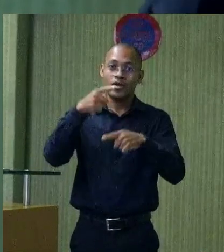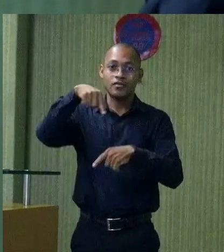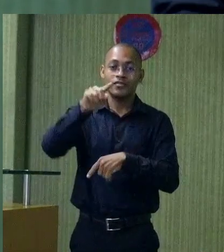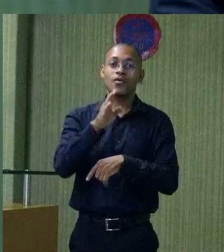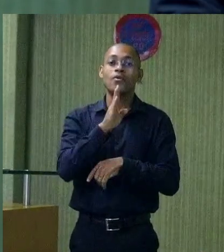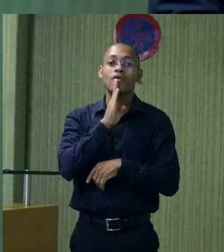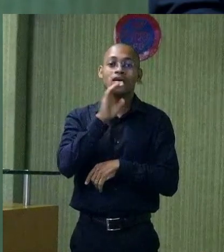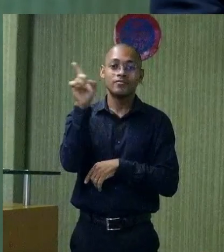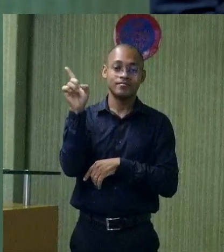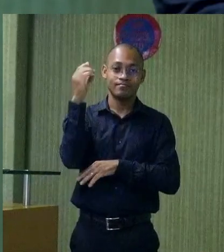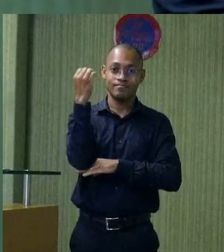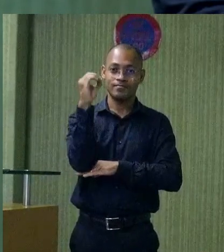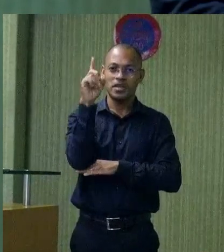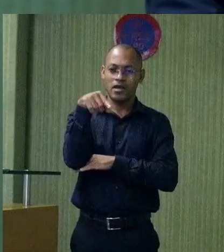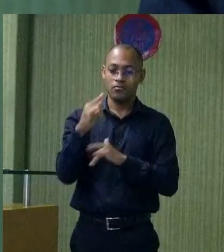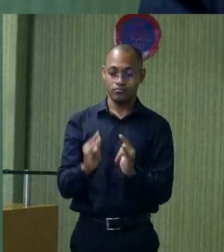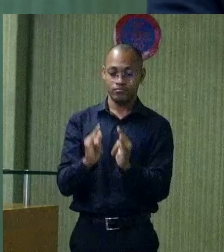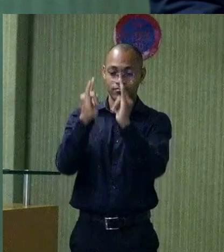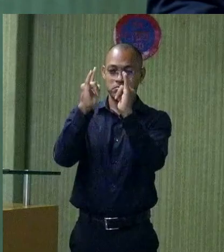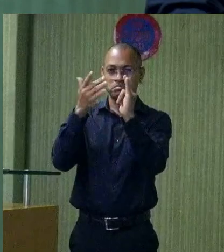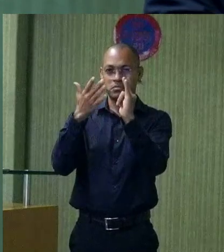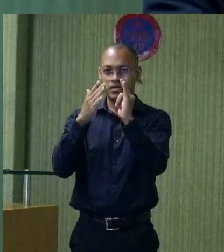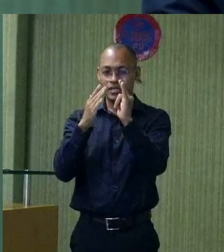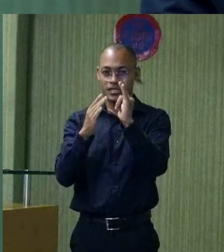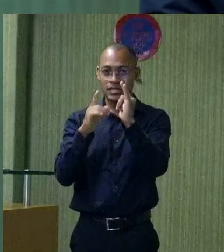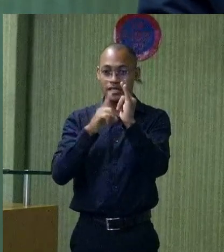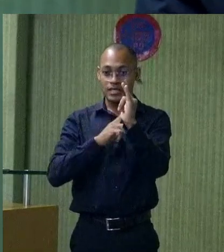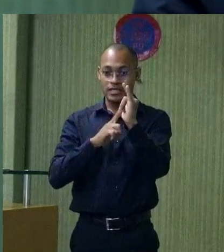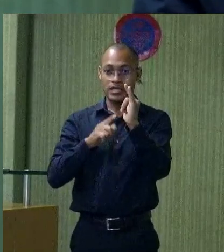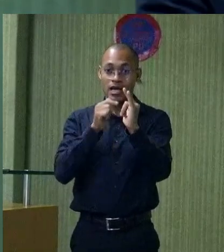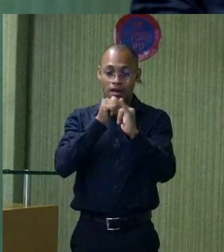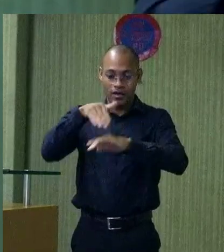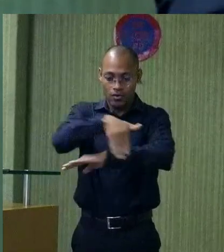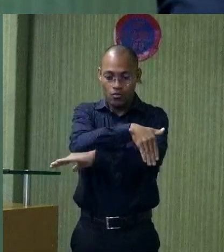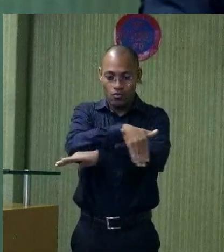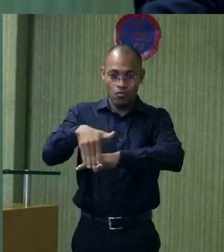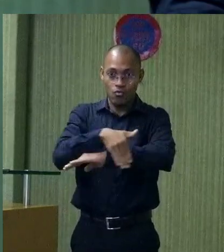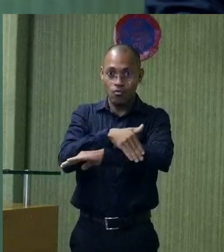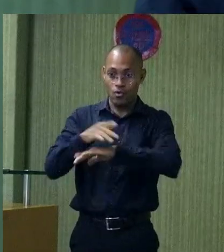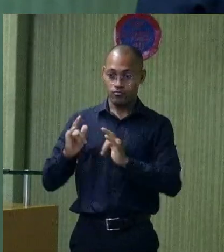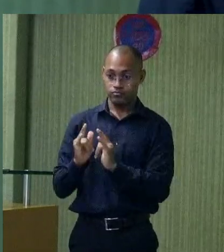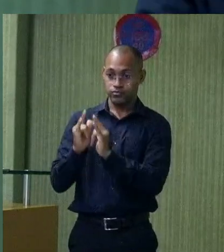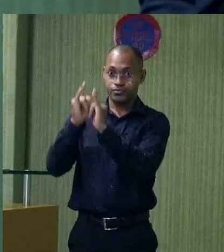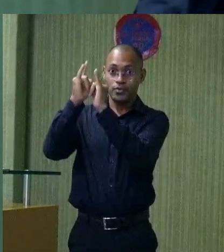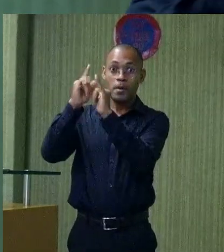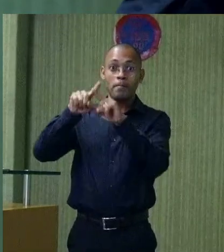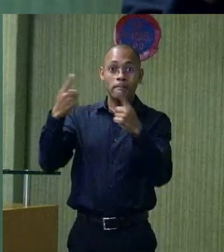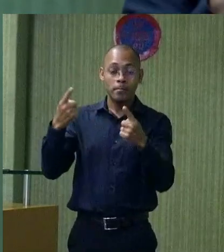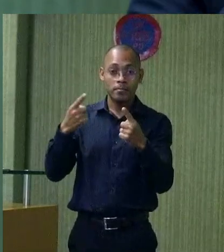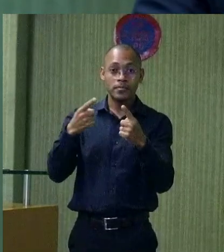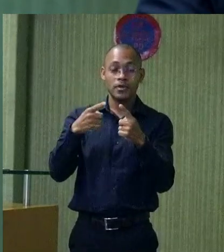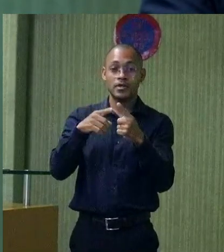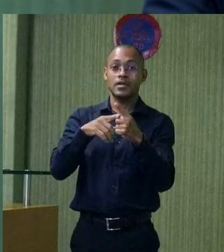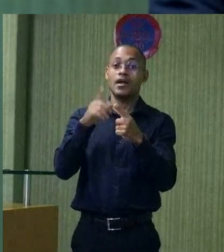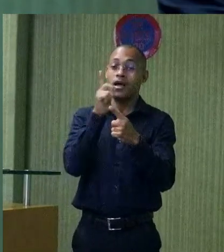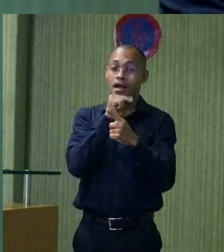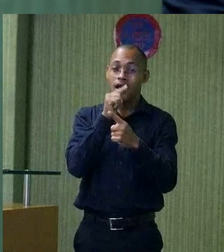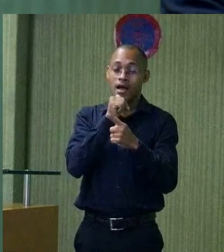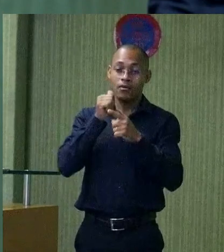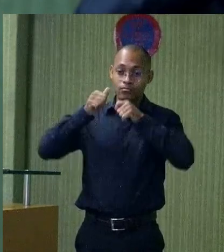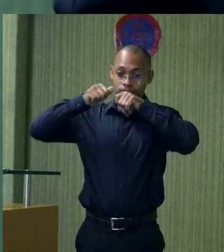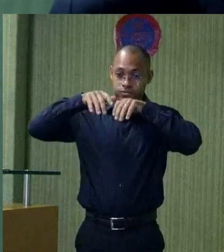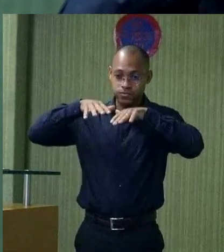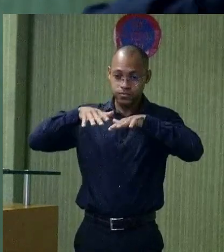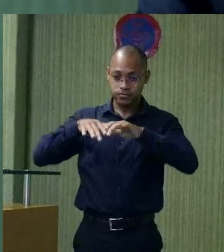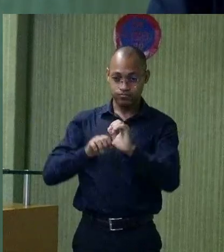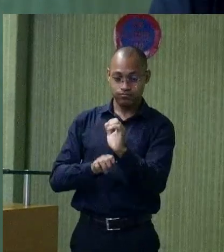uma é um prédio que fica bem acima do nível da rua mas que a água entrou dentro do primeiro andar por mais